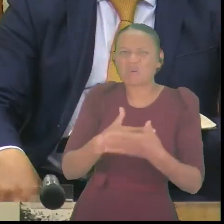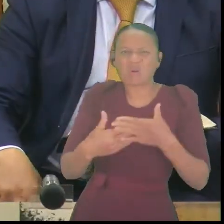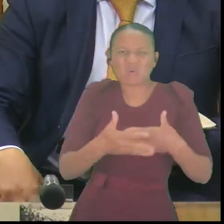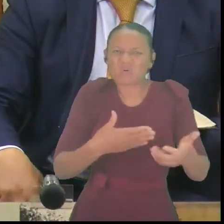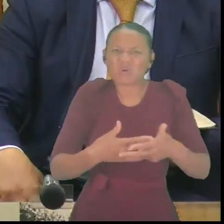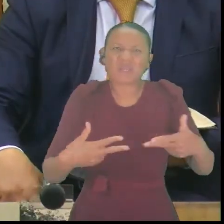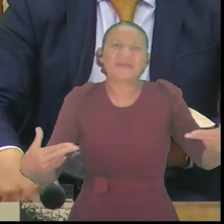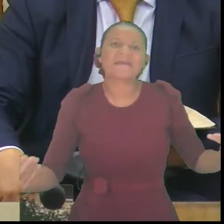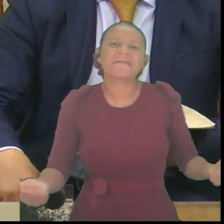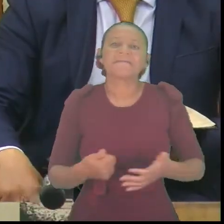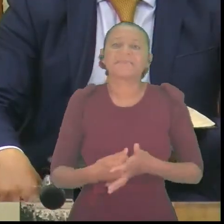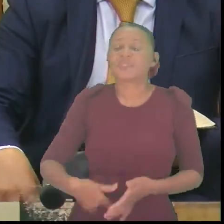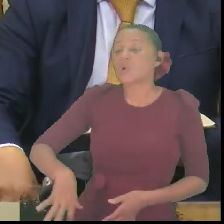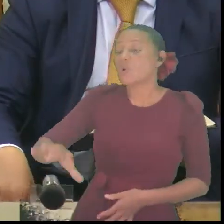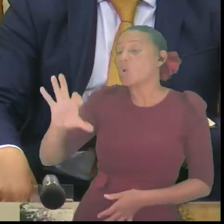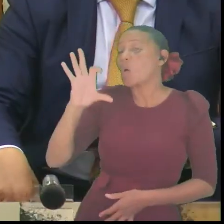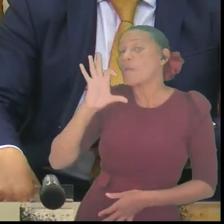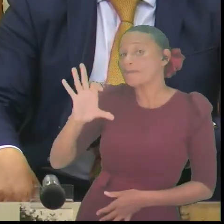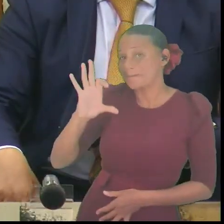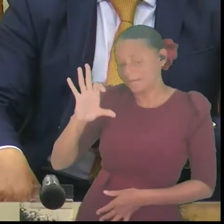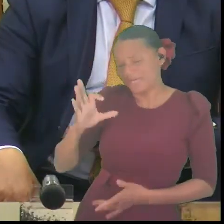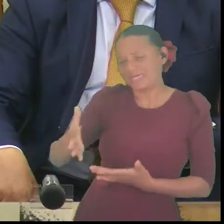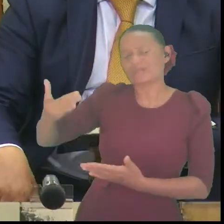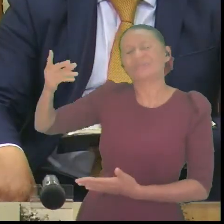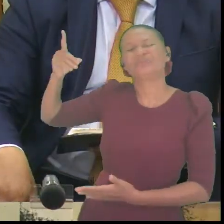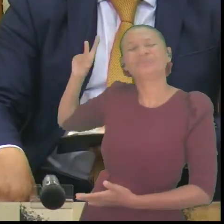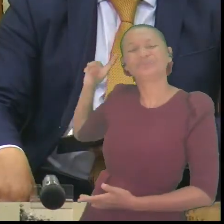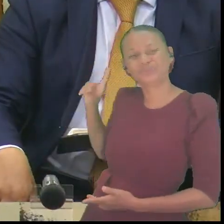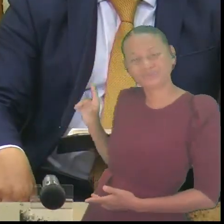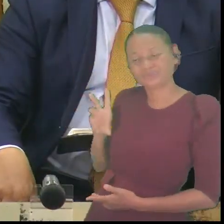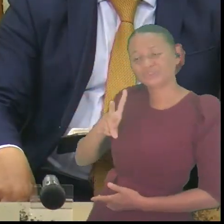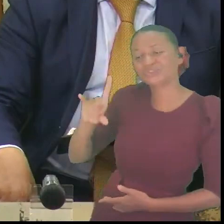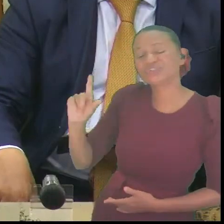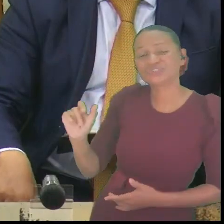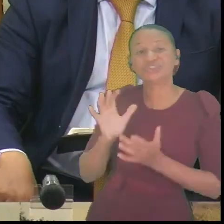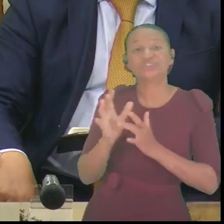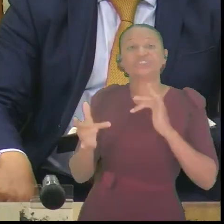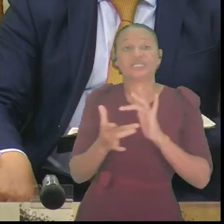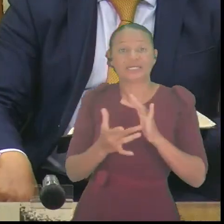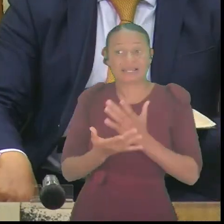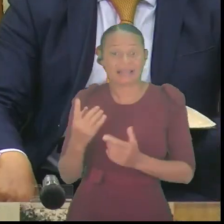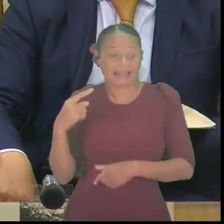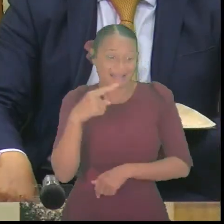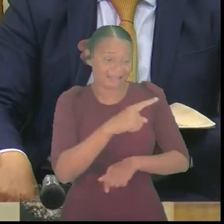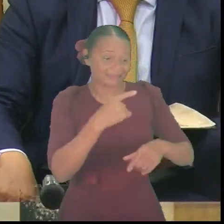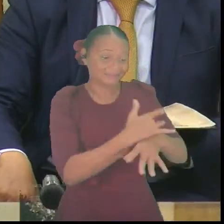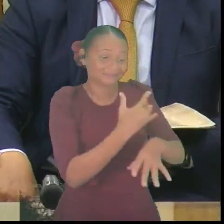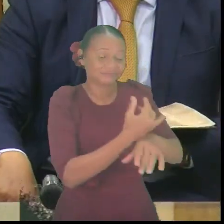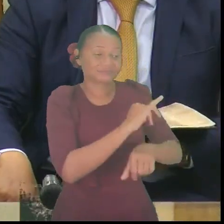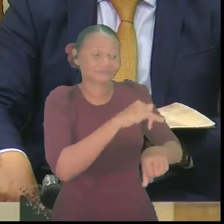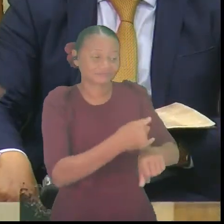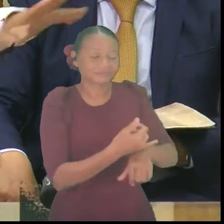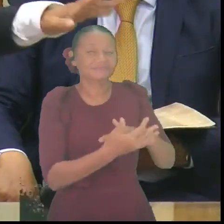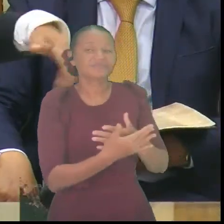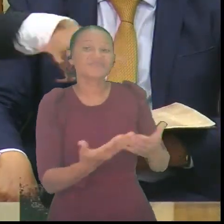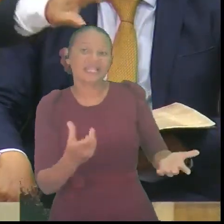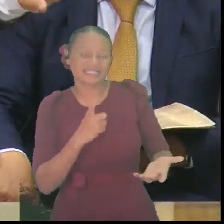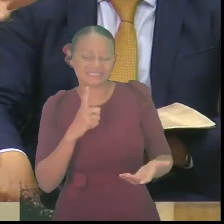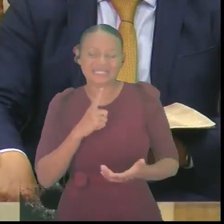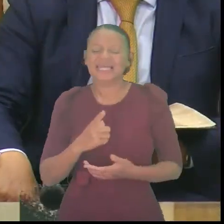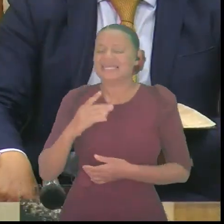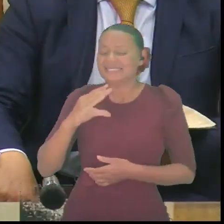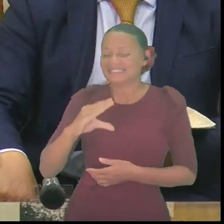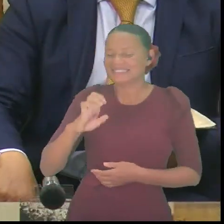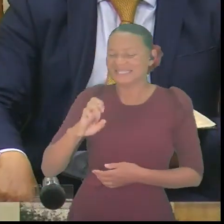é banheiro romano dos dias de Jesus. Você vai ver que os banheiros lá em Jerusalém, ainda tem lá em Cesareia Marítima. Esses dias